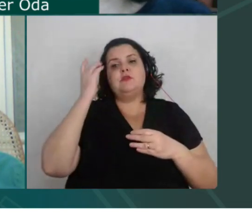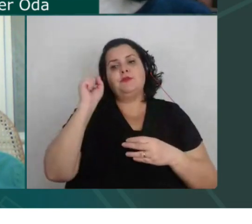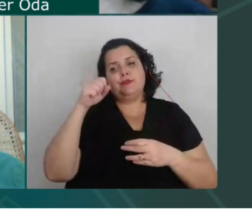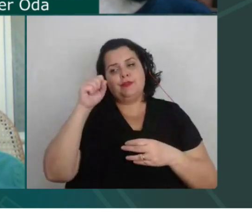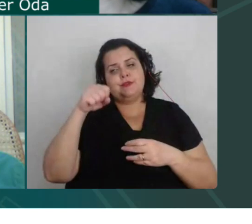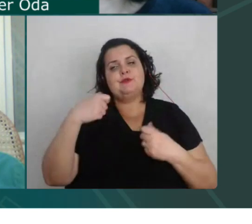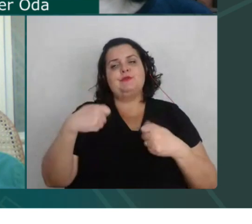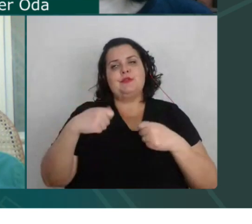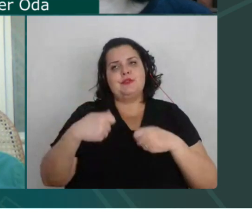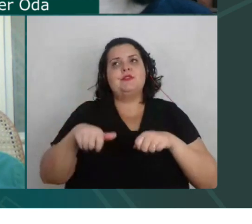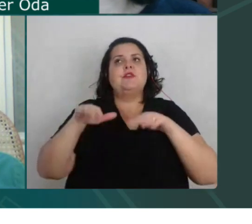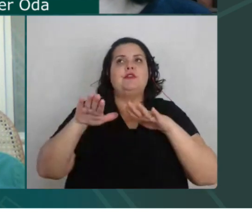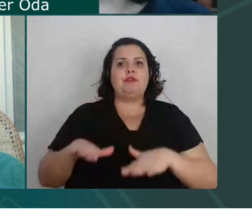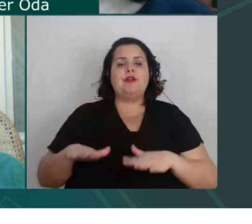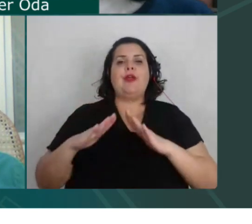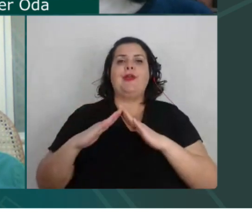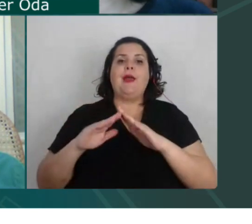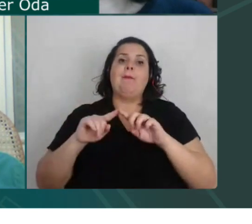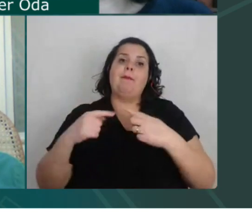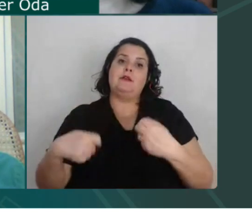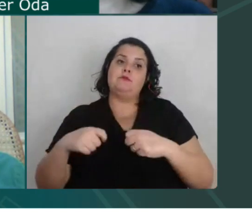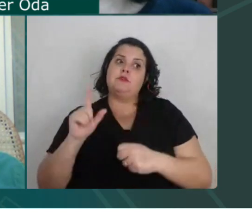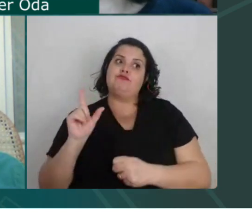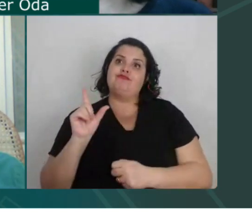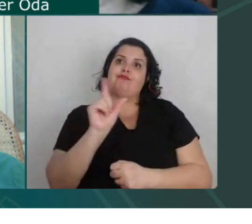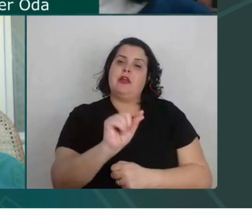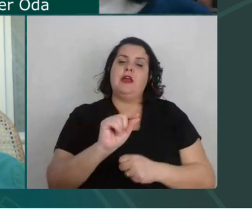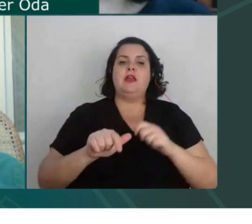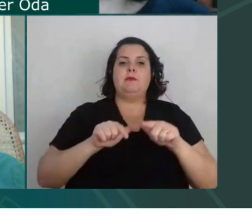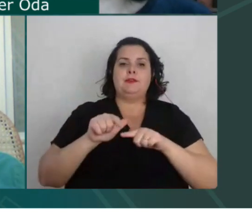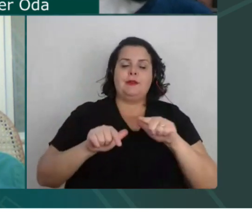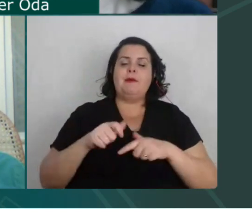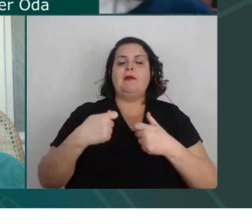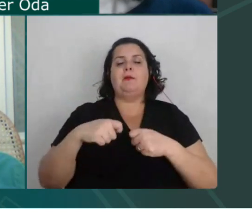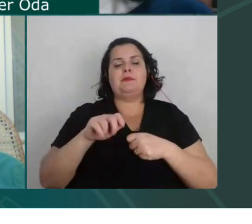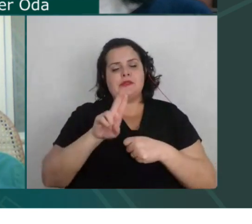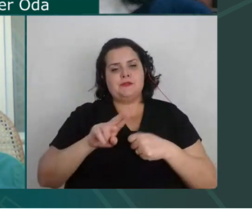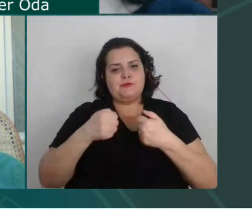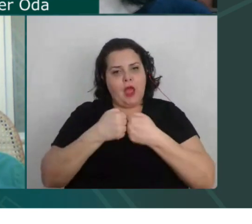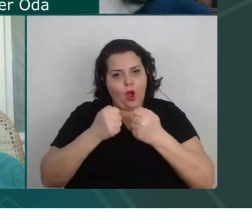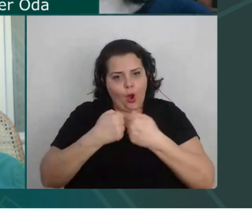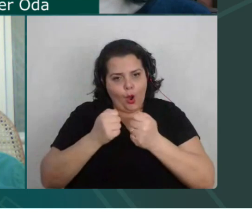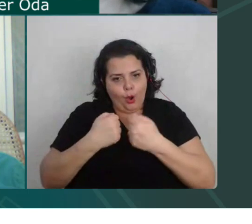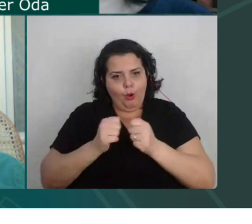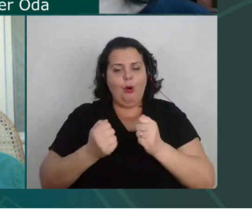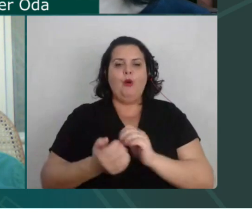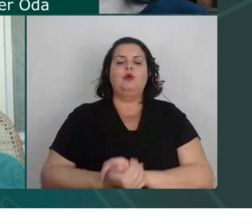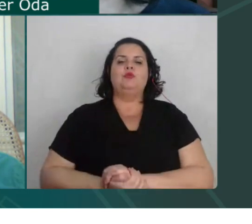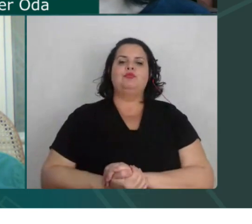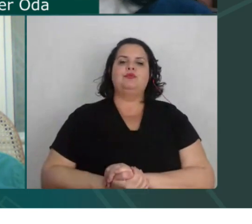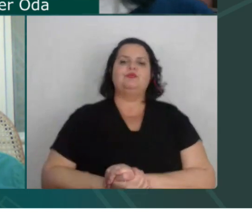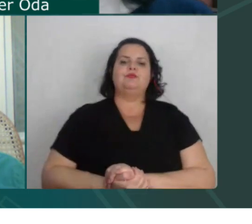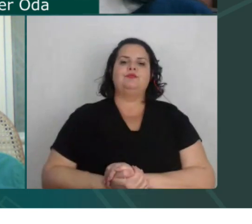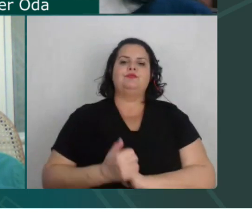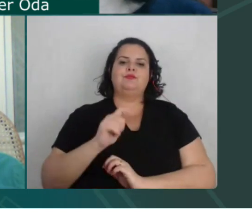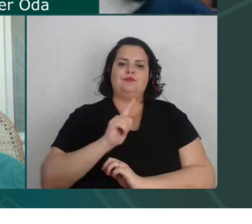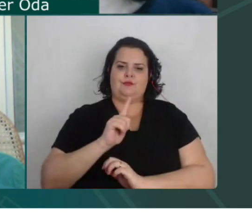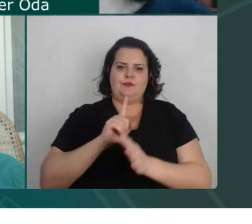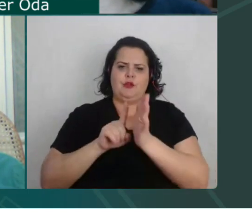casas, né, para trabalhar, que tem que enfrentar o transporte público. a gente teve algumas colocações